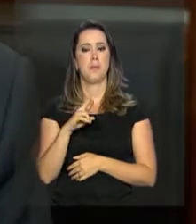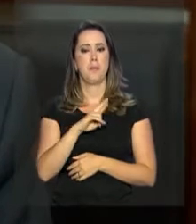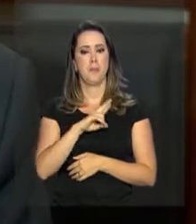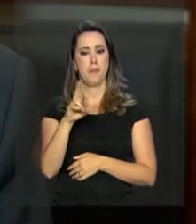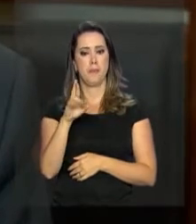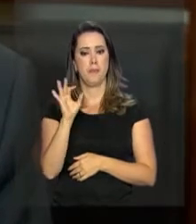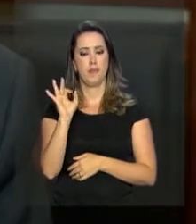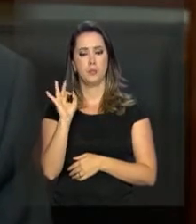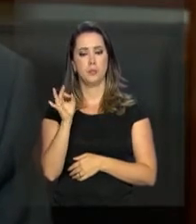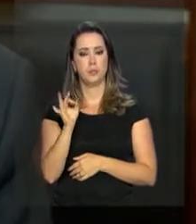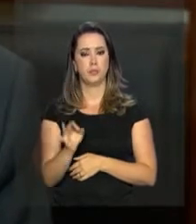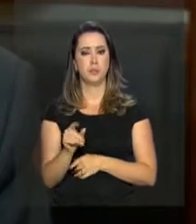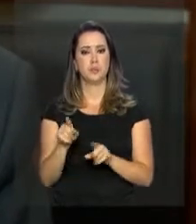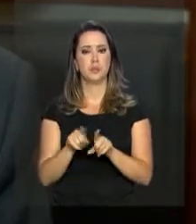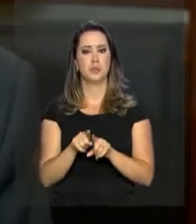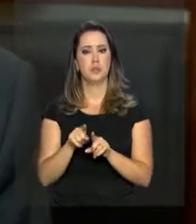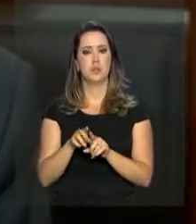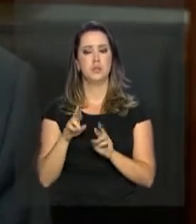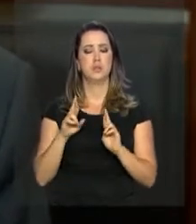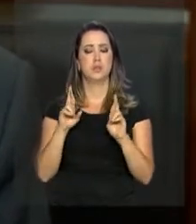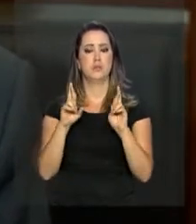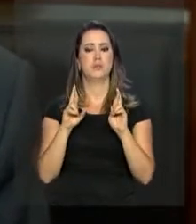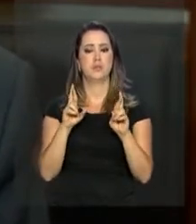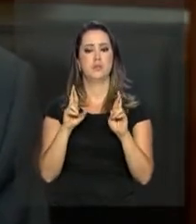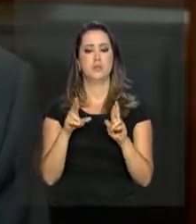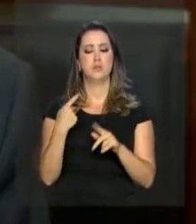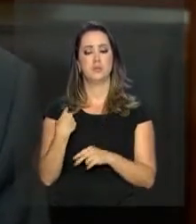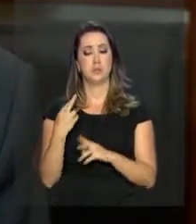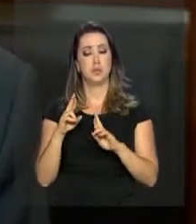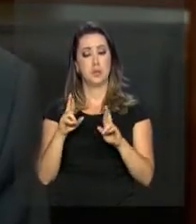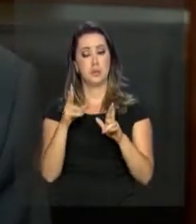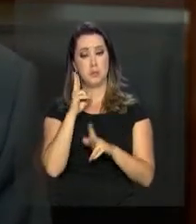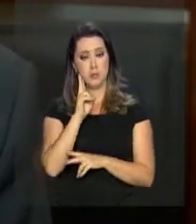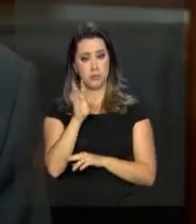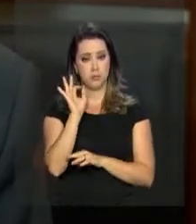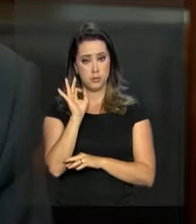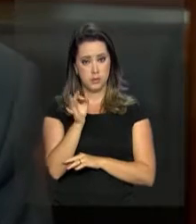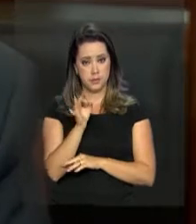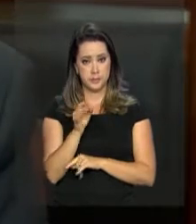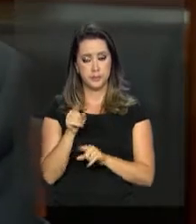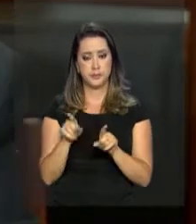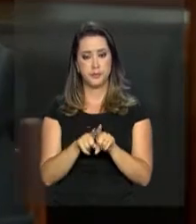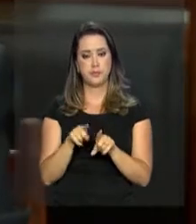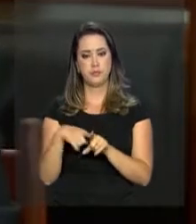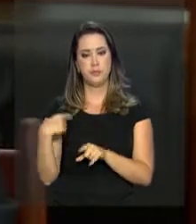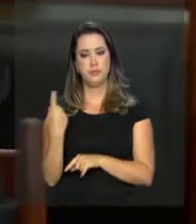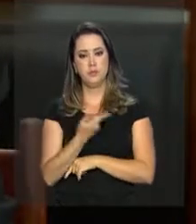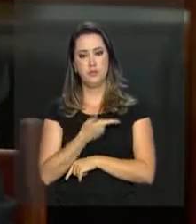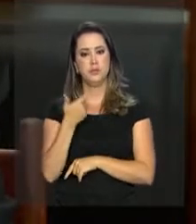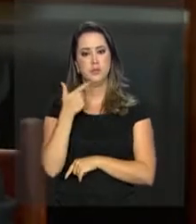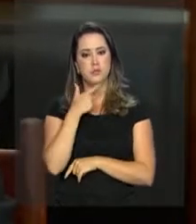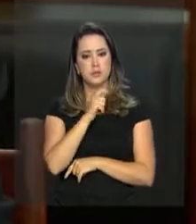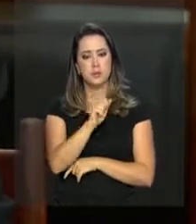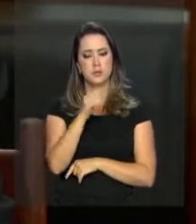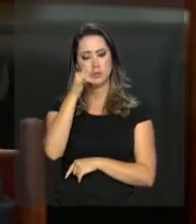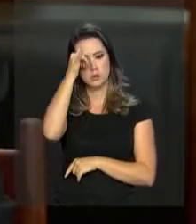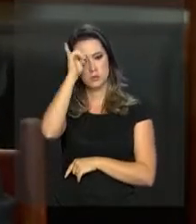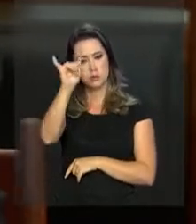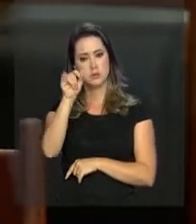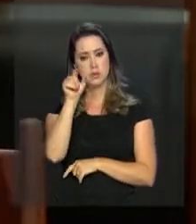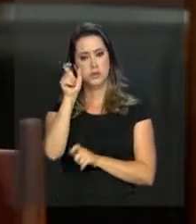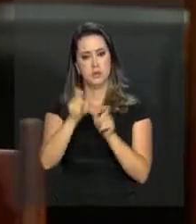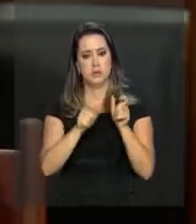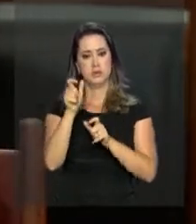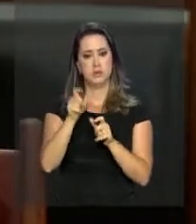sem sombra de dúvida também uma esperança que espera ver concretizada de que nós consigamos evitar que